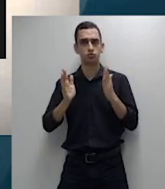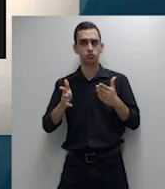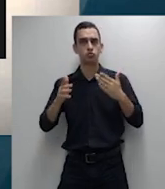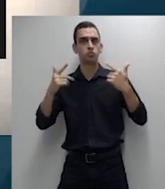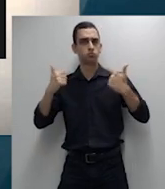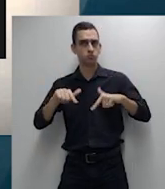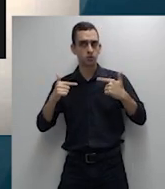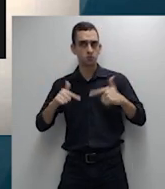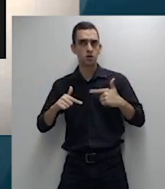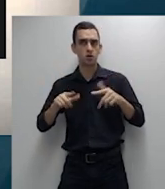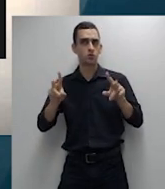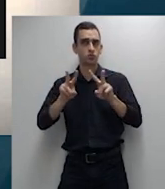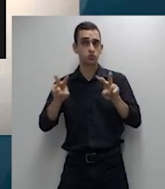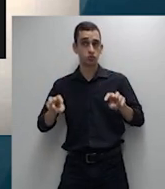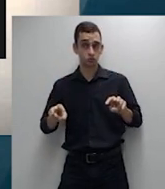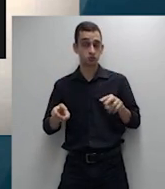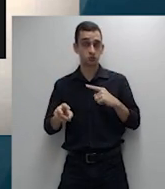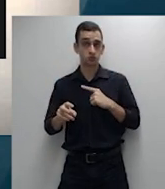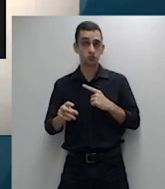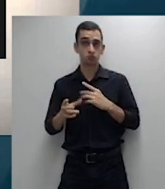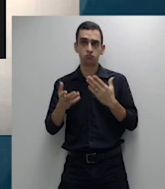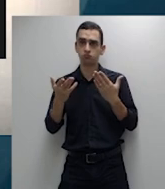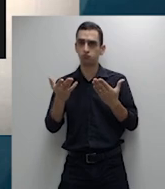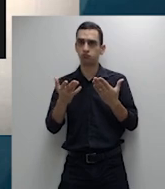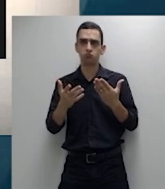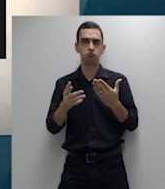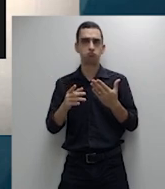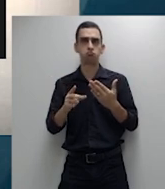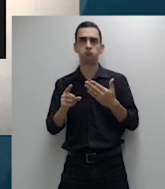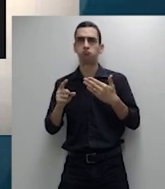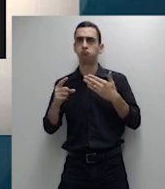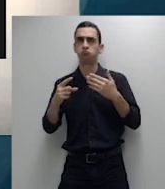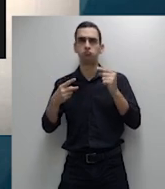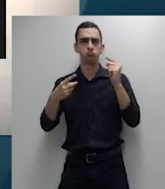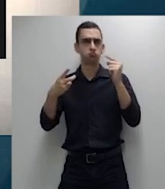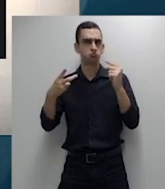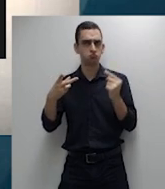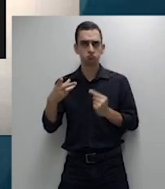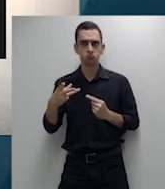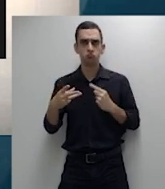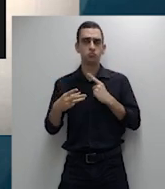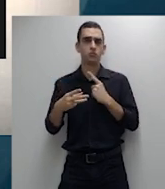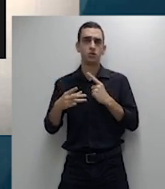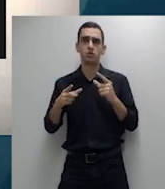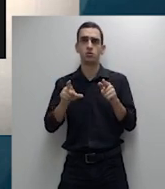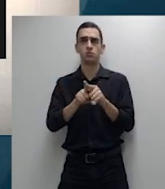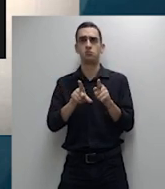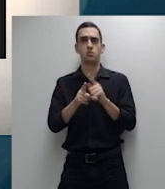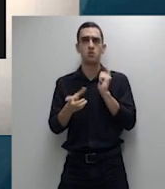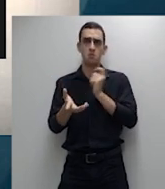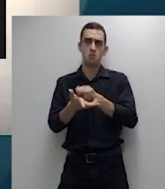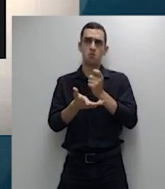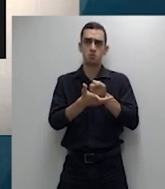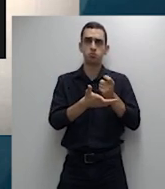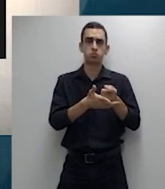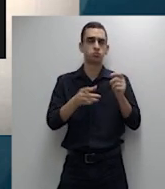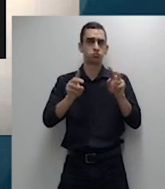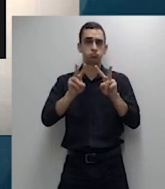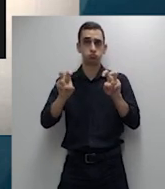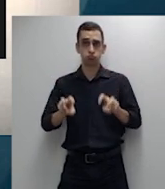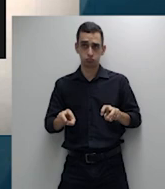a do do do Toca o vídeo né notadamente o patrono da Taiwan